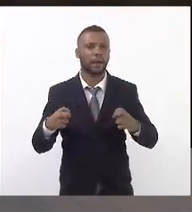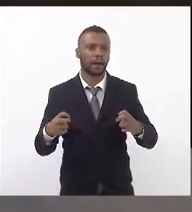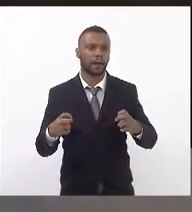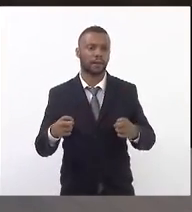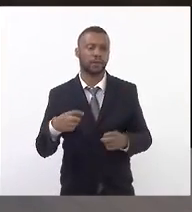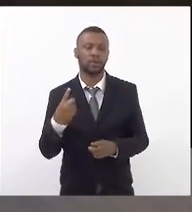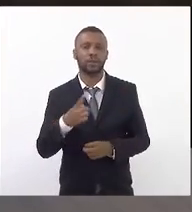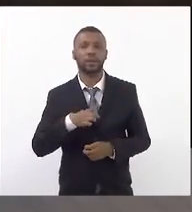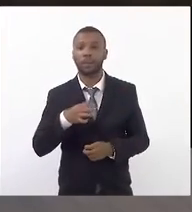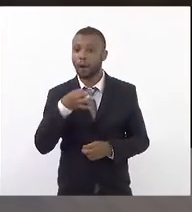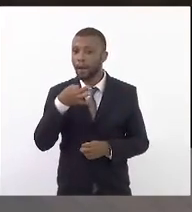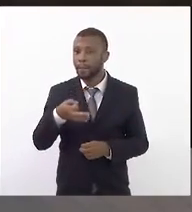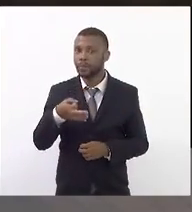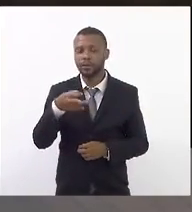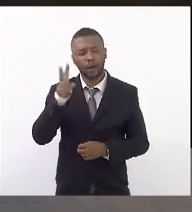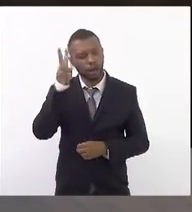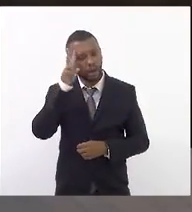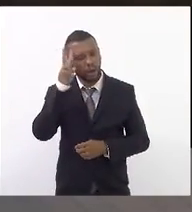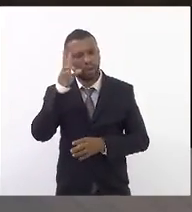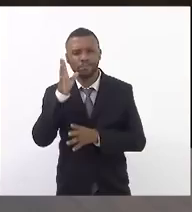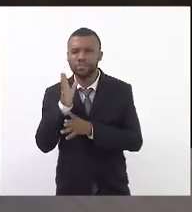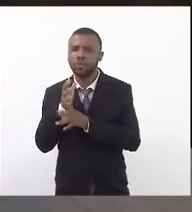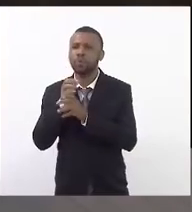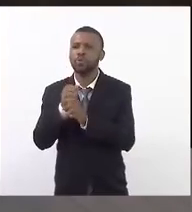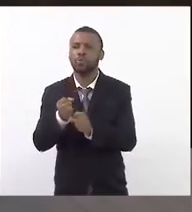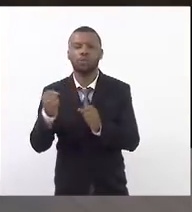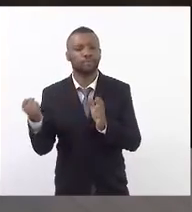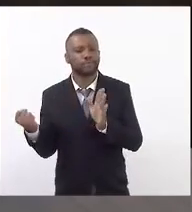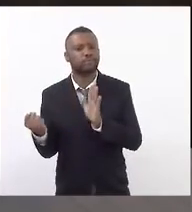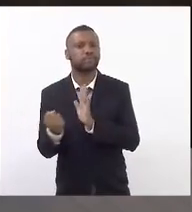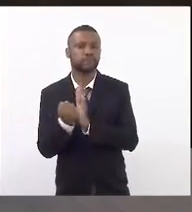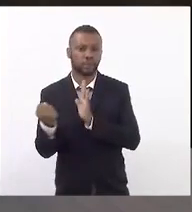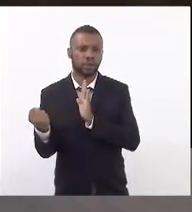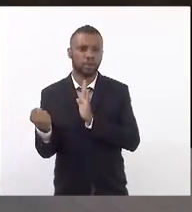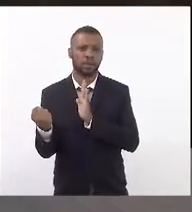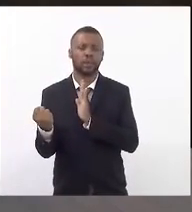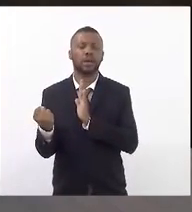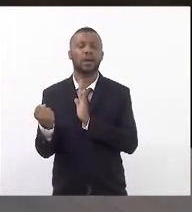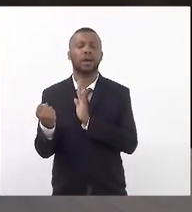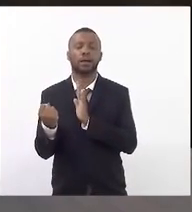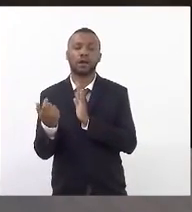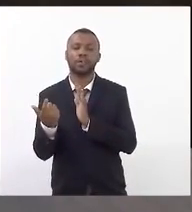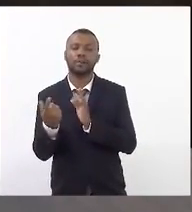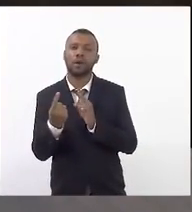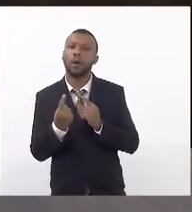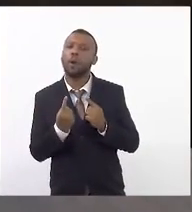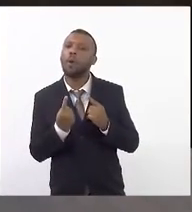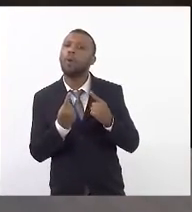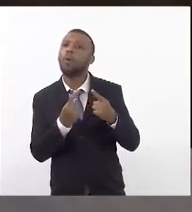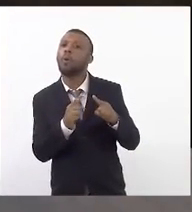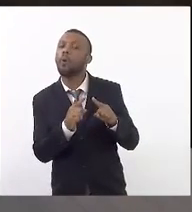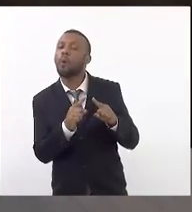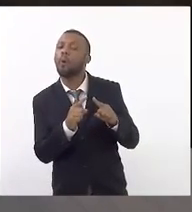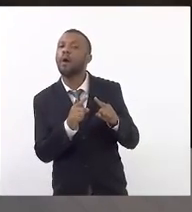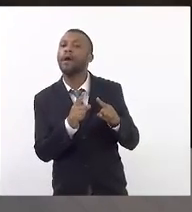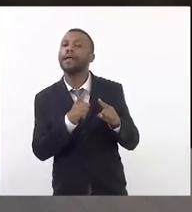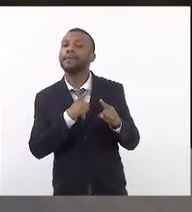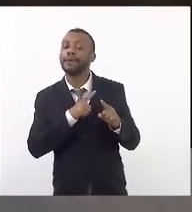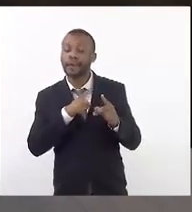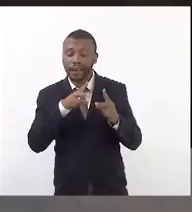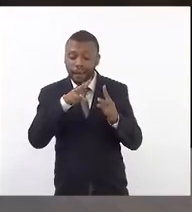uma posição histórica, e é isso que eu queria esclarecer, contrário a ter duas